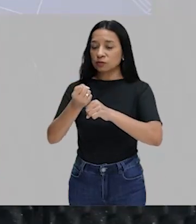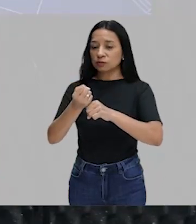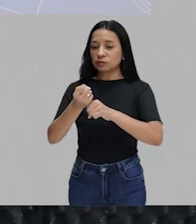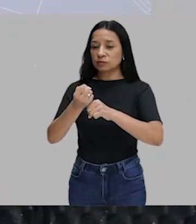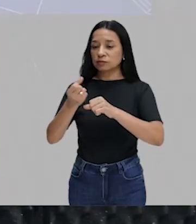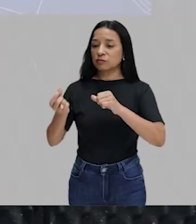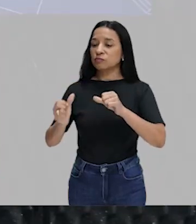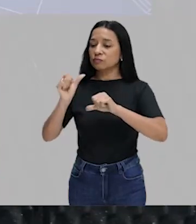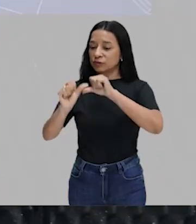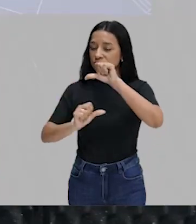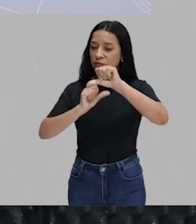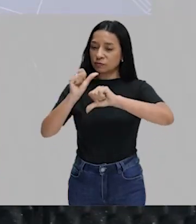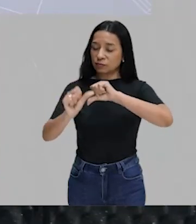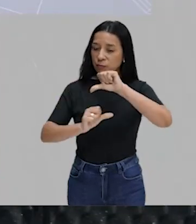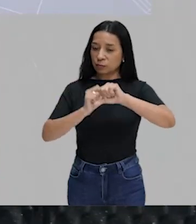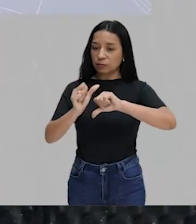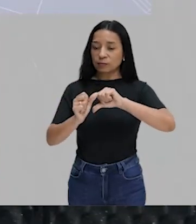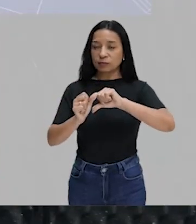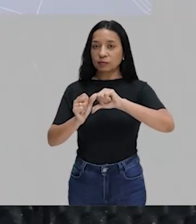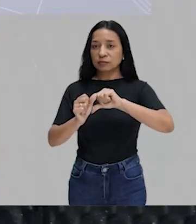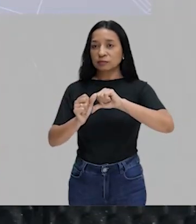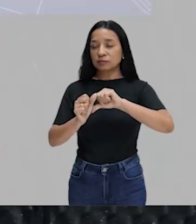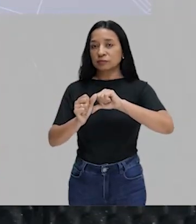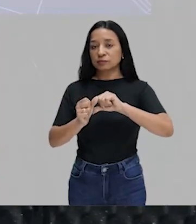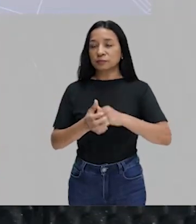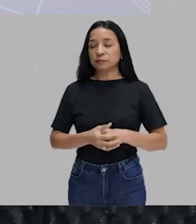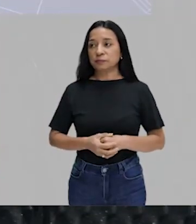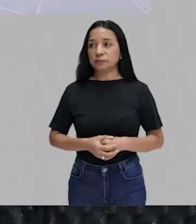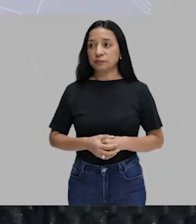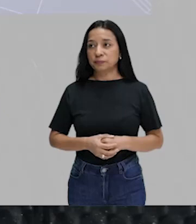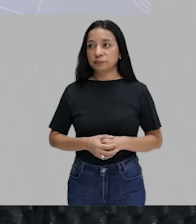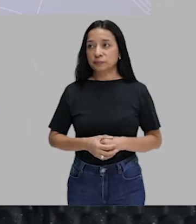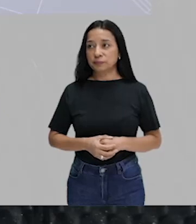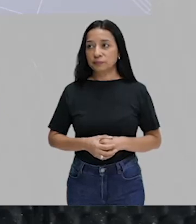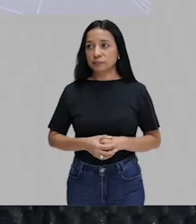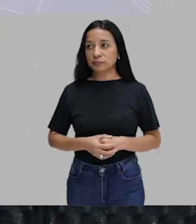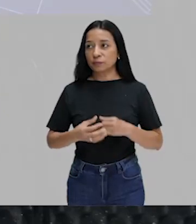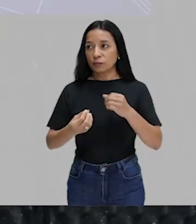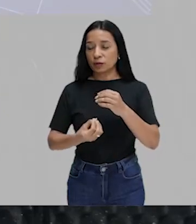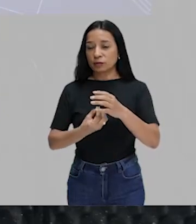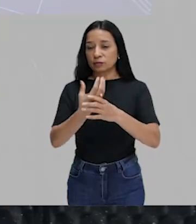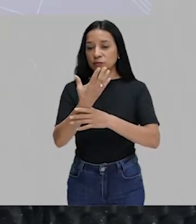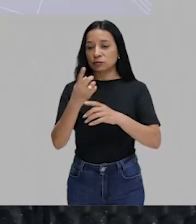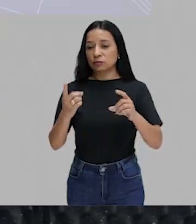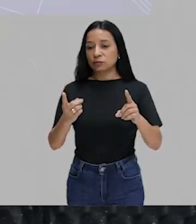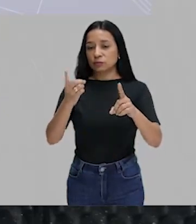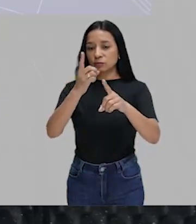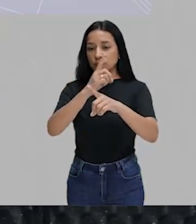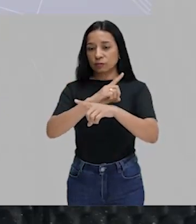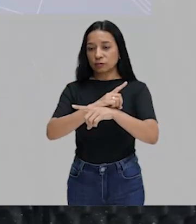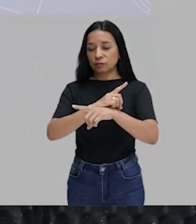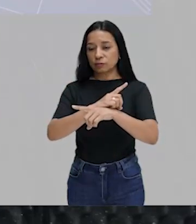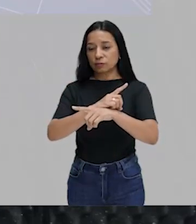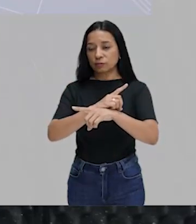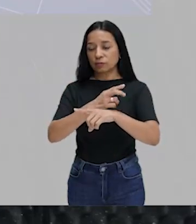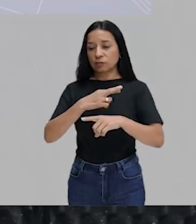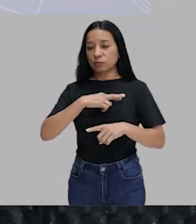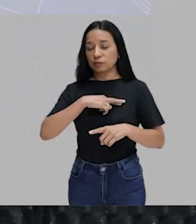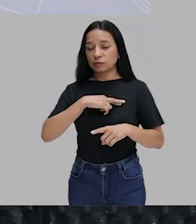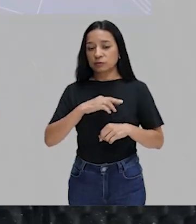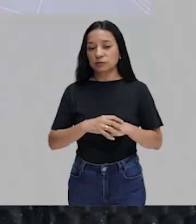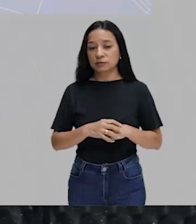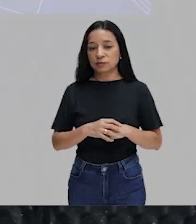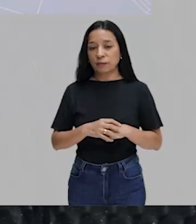se reconstrói, ele se reconfigura, não é assim? Surgiu para contrapor-se ao romantismo que eu acabei de falar,